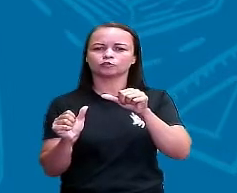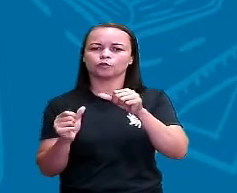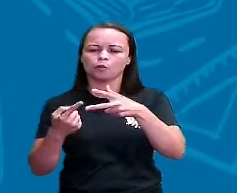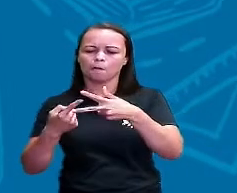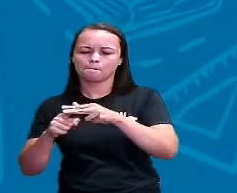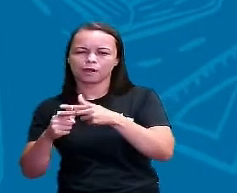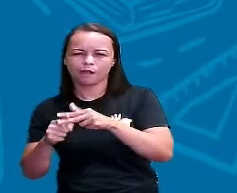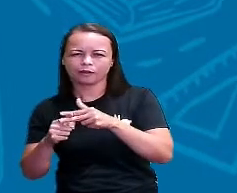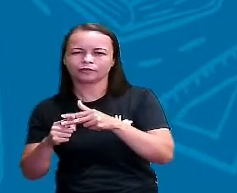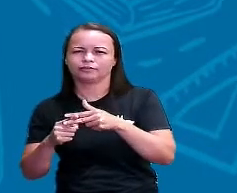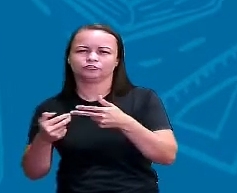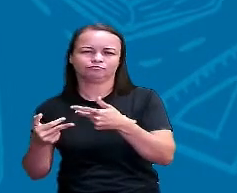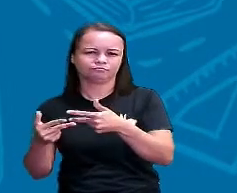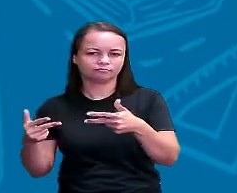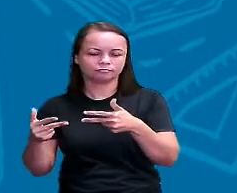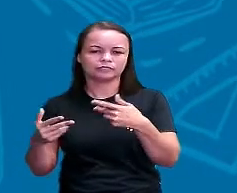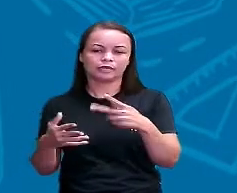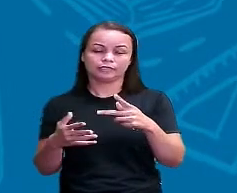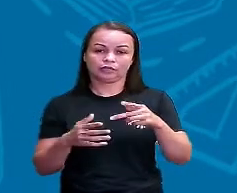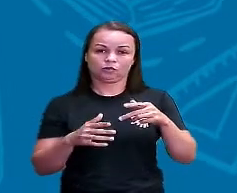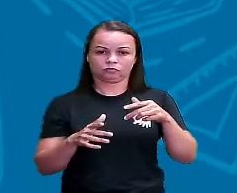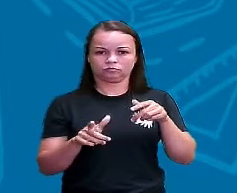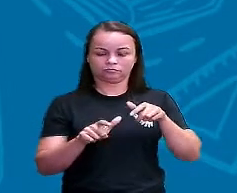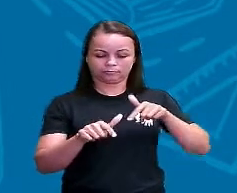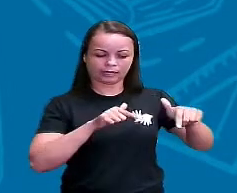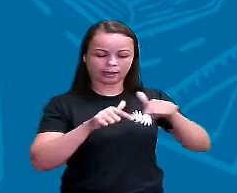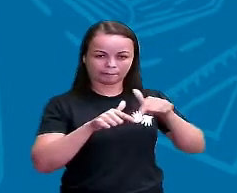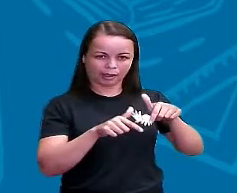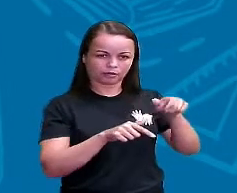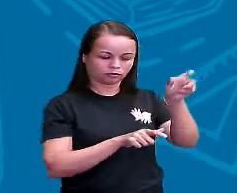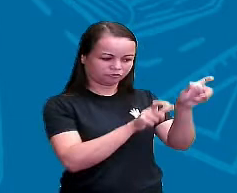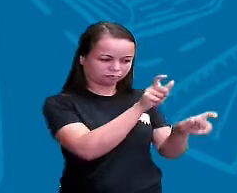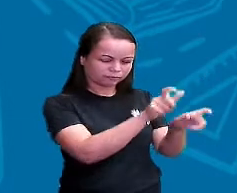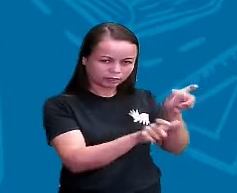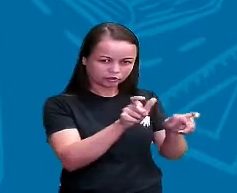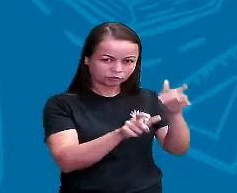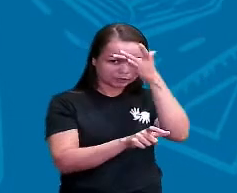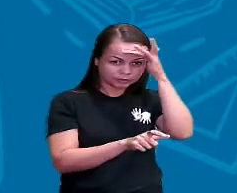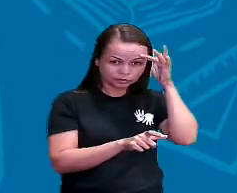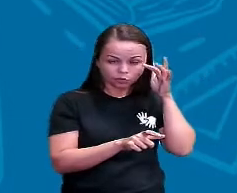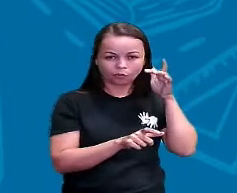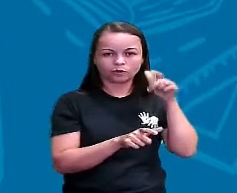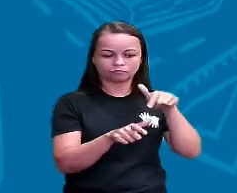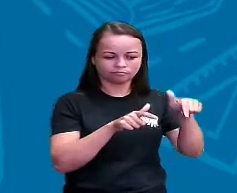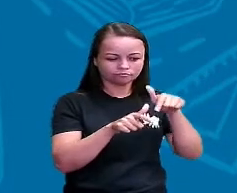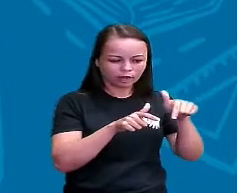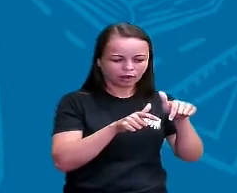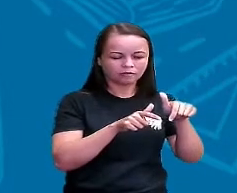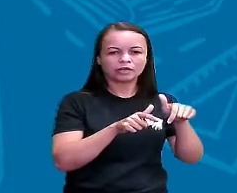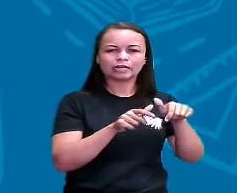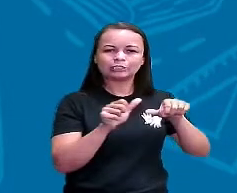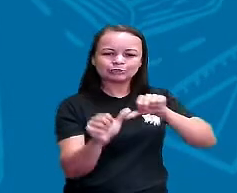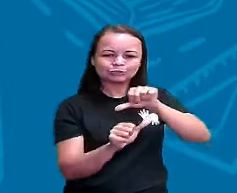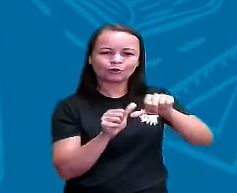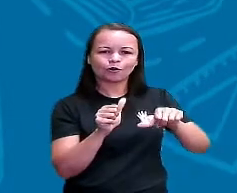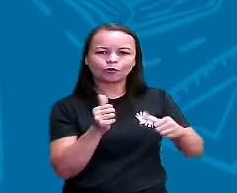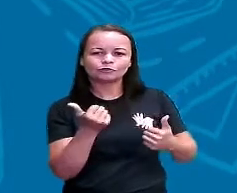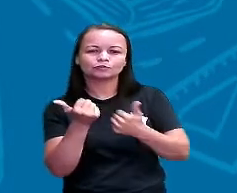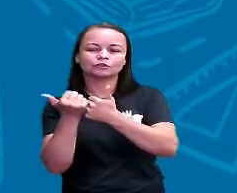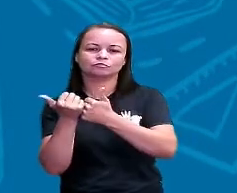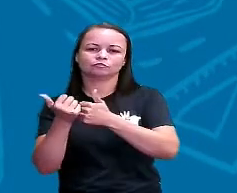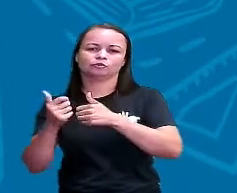máquinas. Então, serviços que eram feitos por homens, agora estavam sendo feitos por máquinas. E aí, os